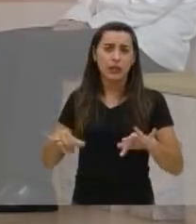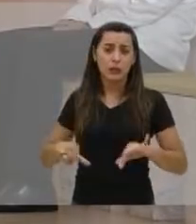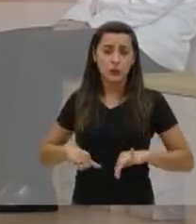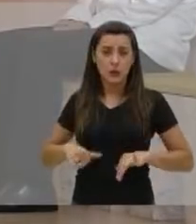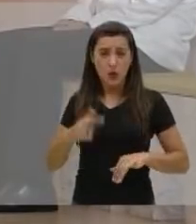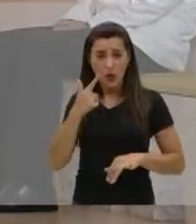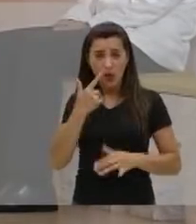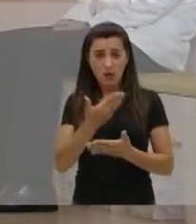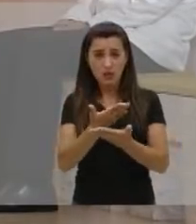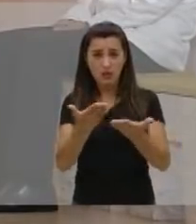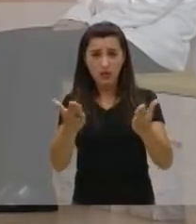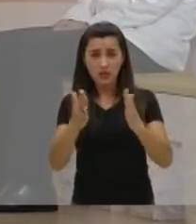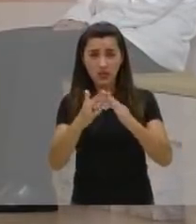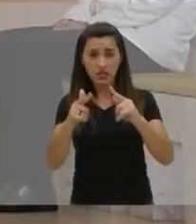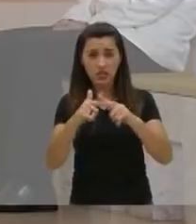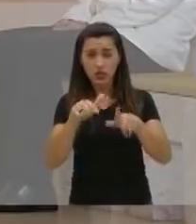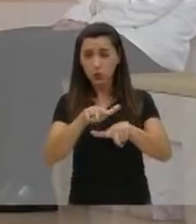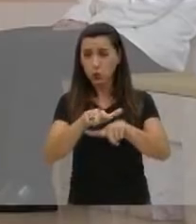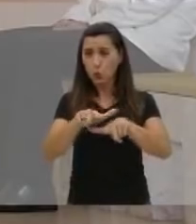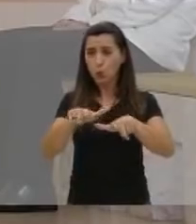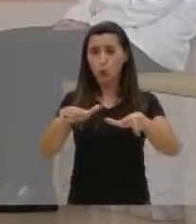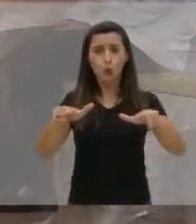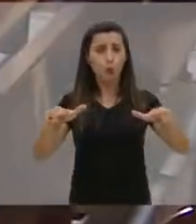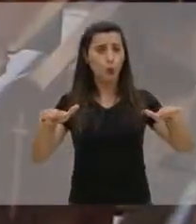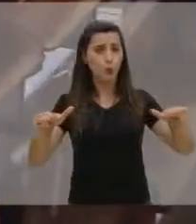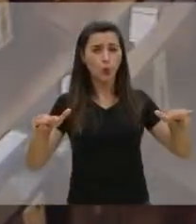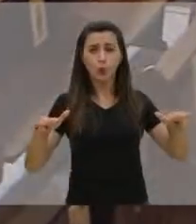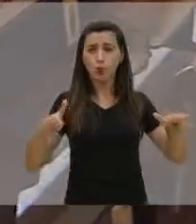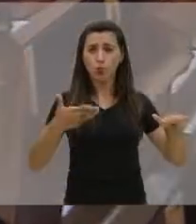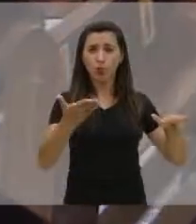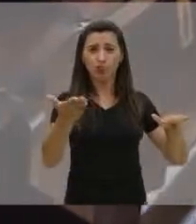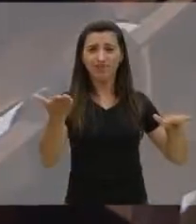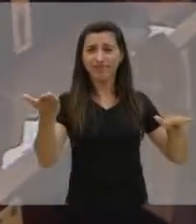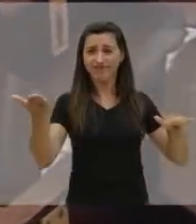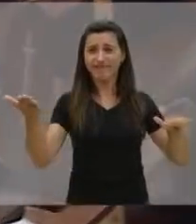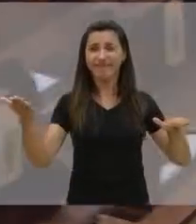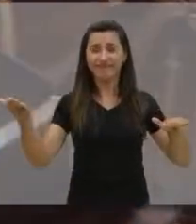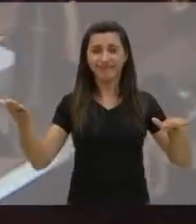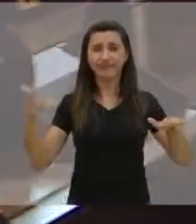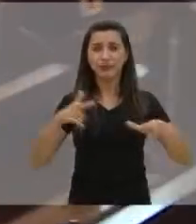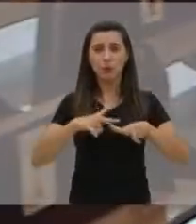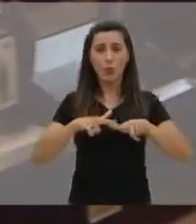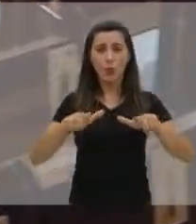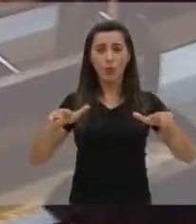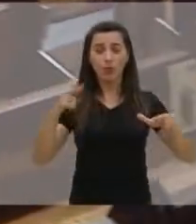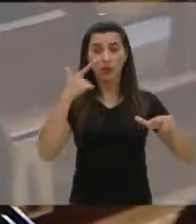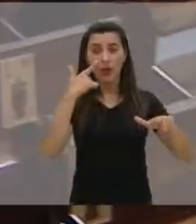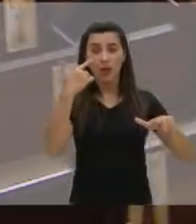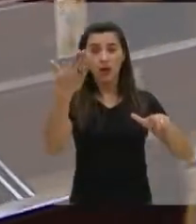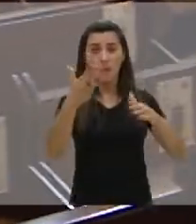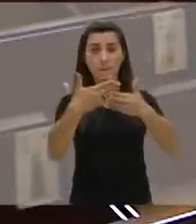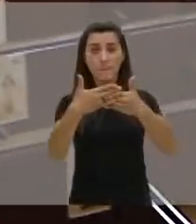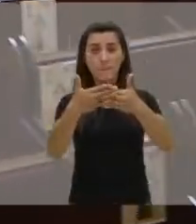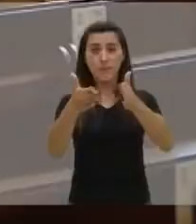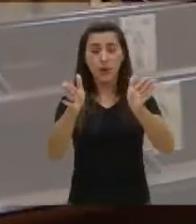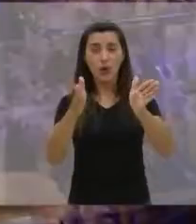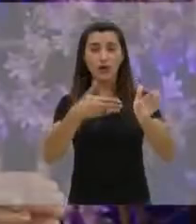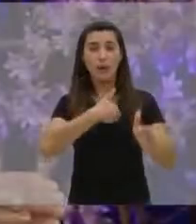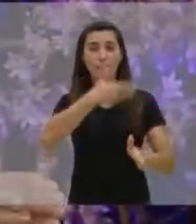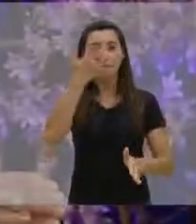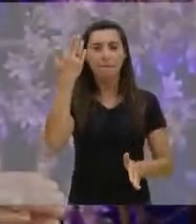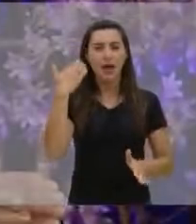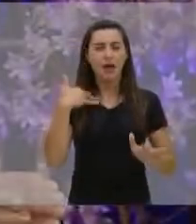vendo. Na porta da igreja fechada tem uma Pietá. E eu quero fazer